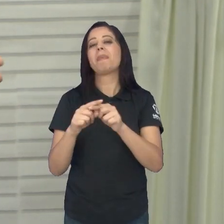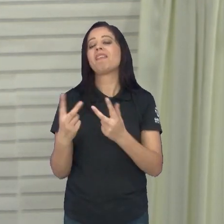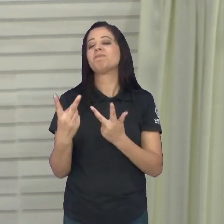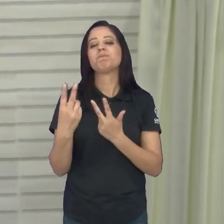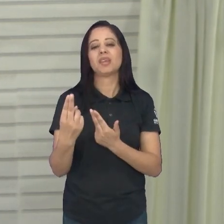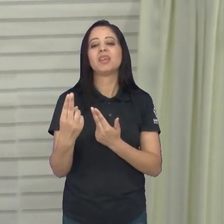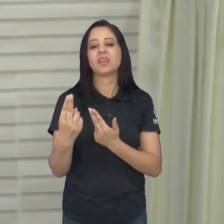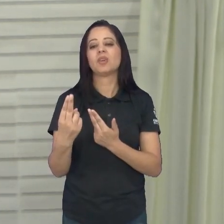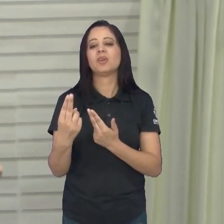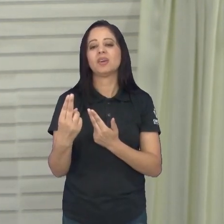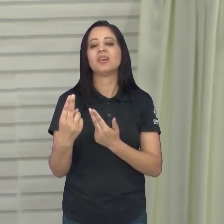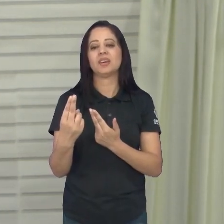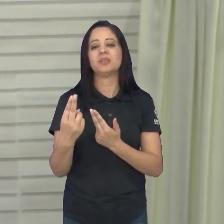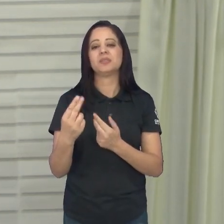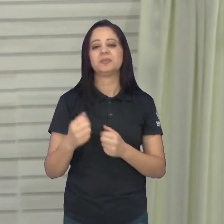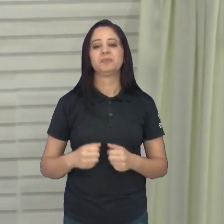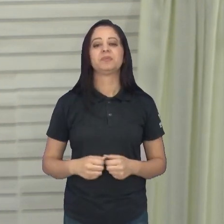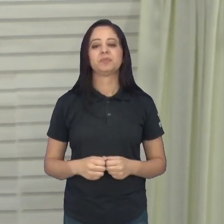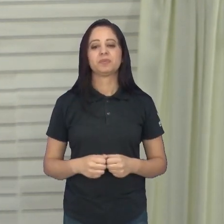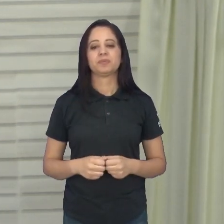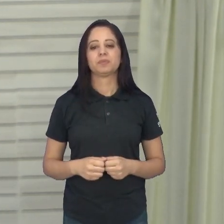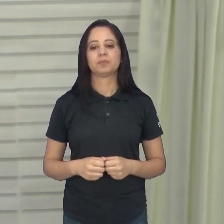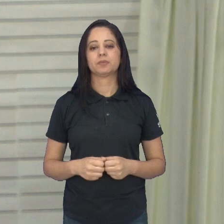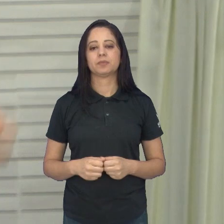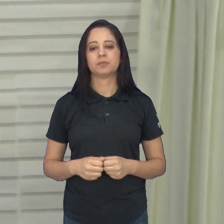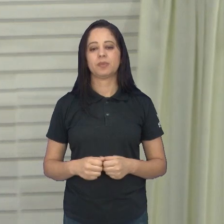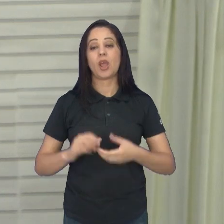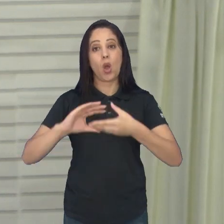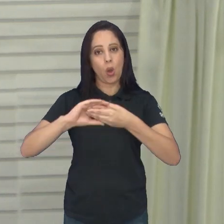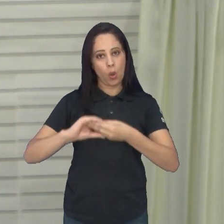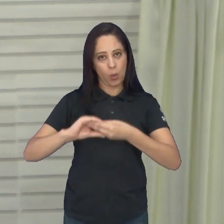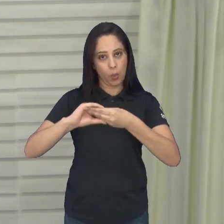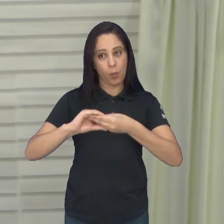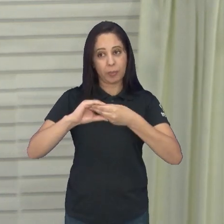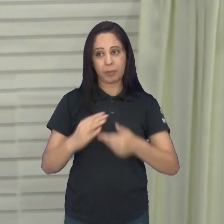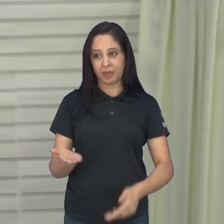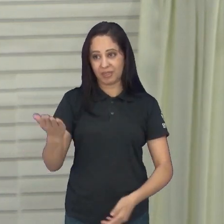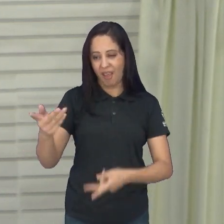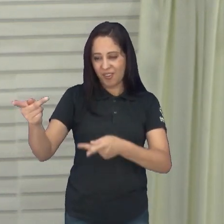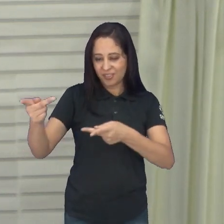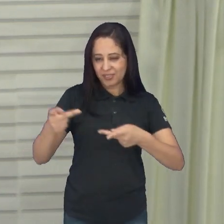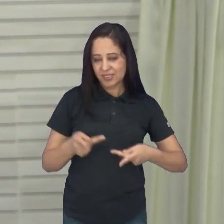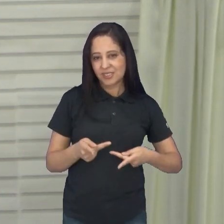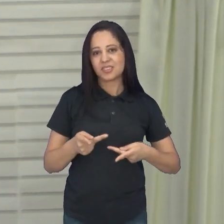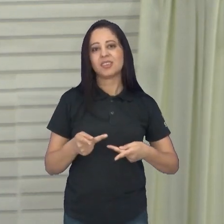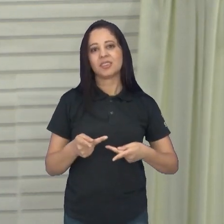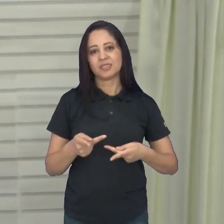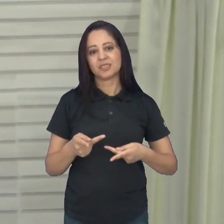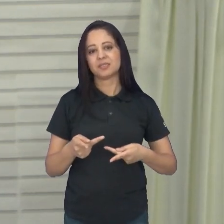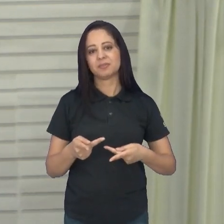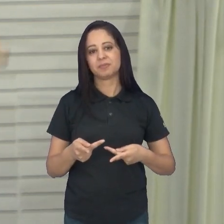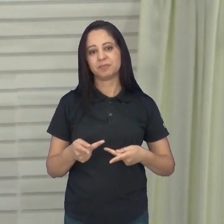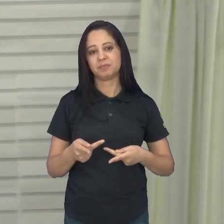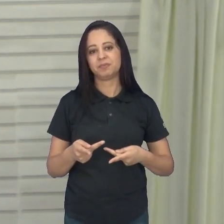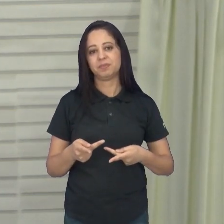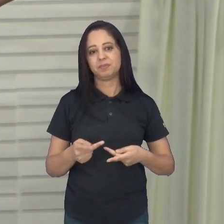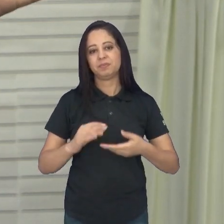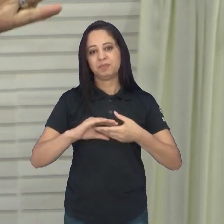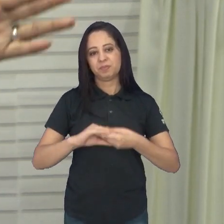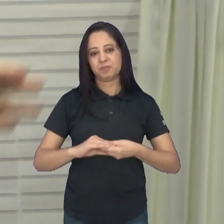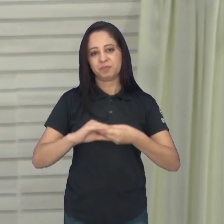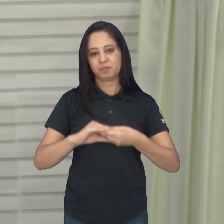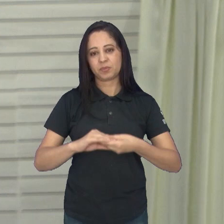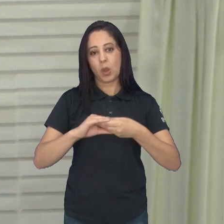está muito bem instalado. Então, quero cumprimentar a sua visita na Câmara Municipal, cumprimentar